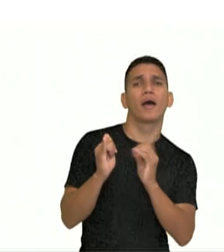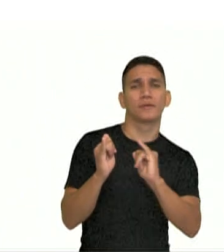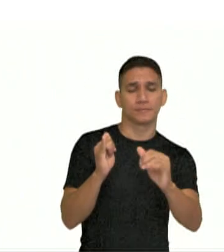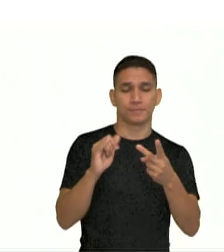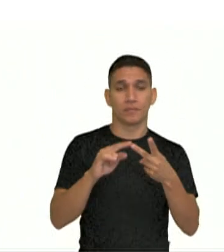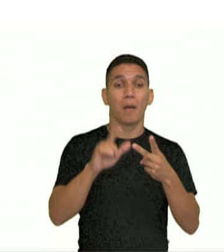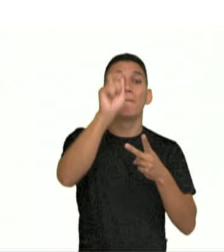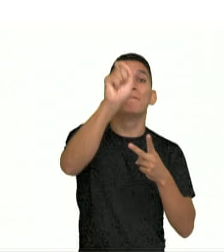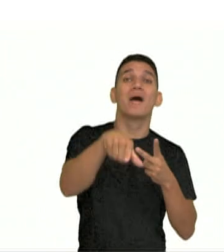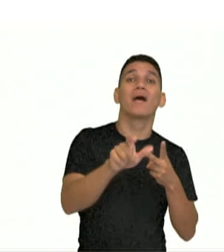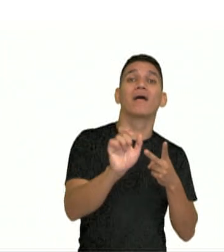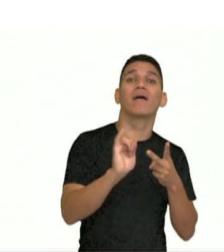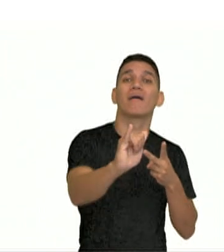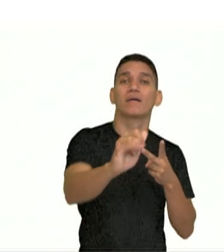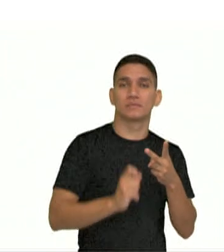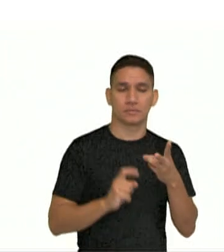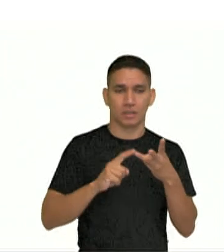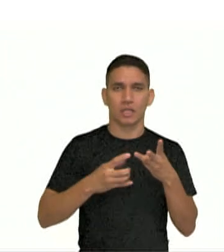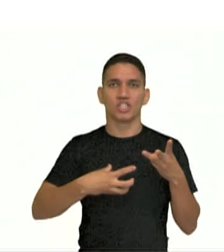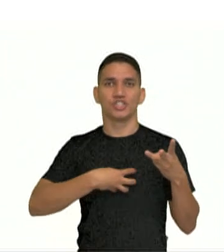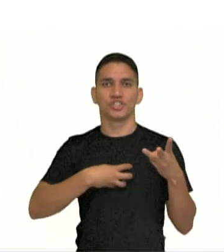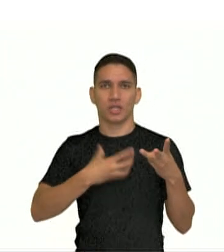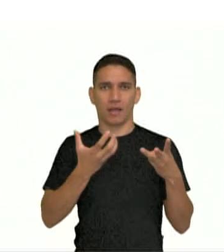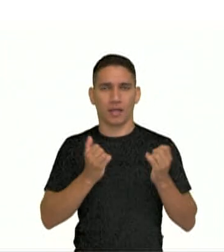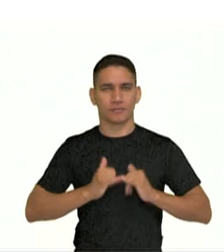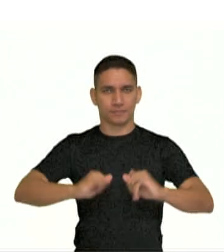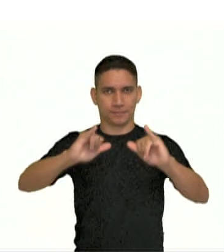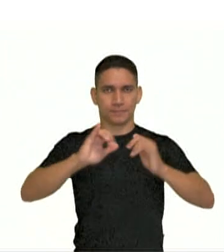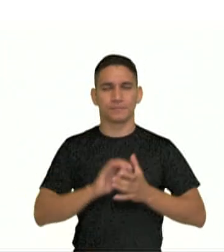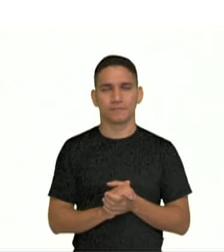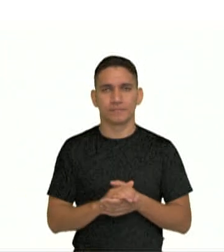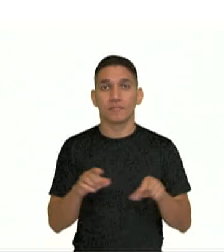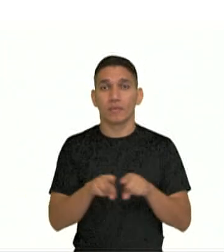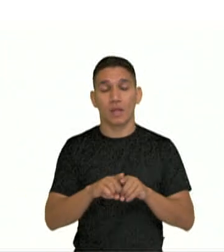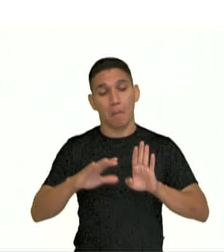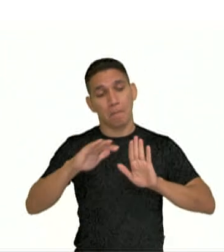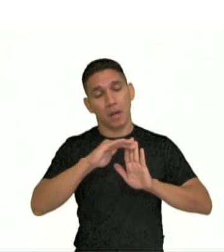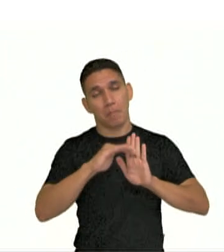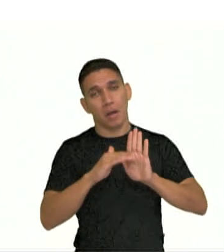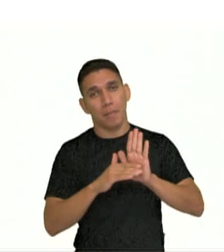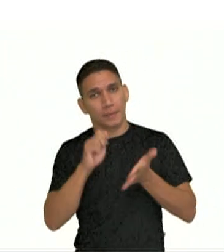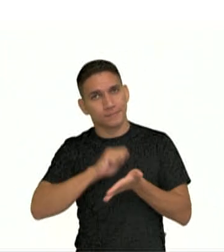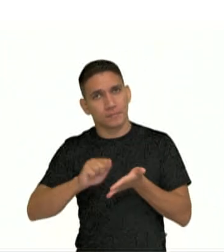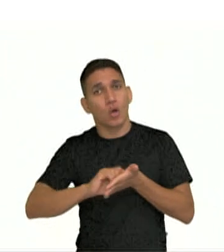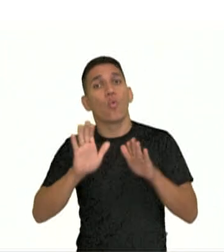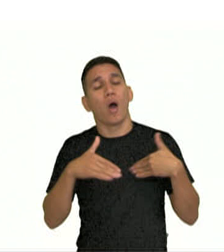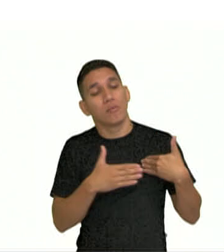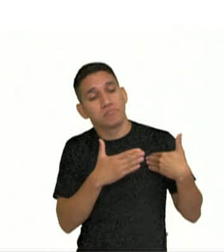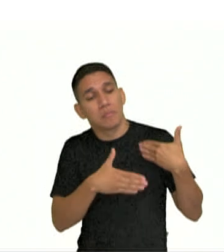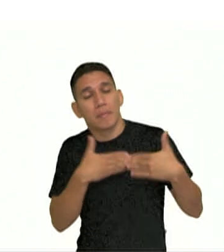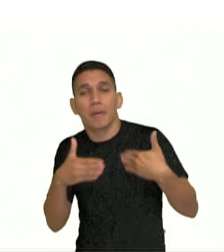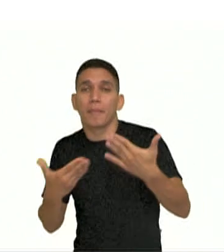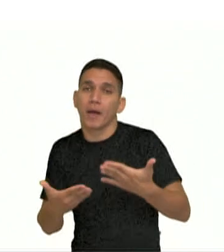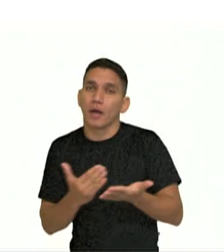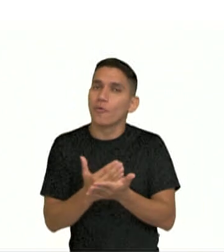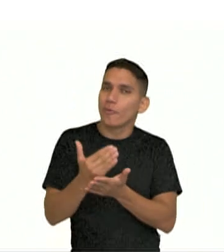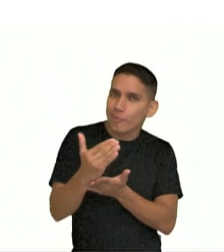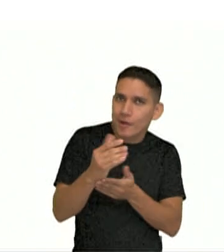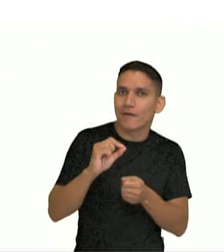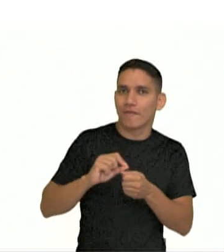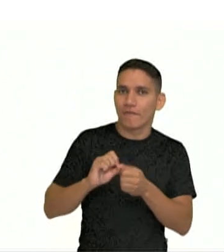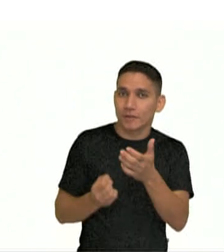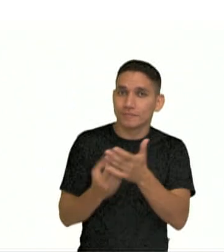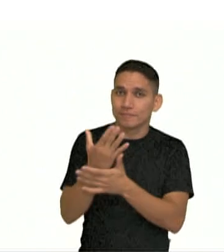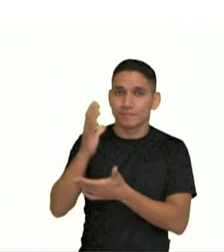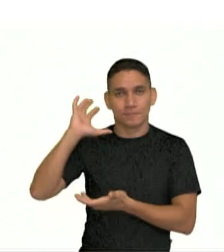a forma como deseja falar. Em tópicos, escreva quais são os passos iniciais para a elaboração de